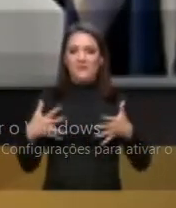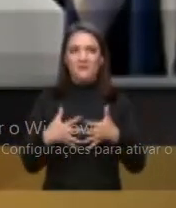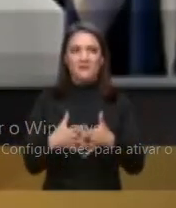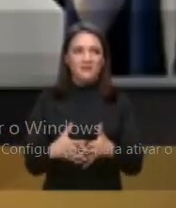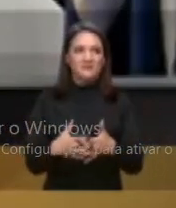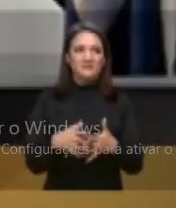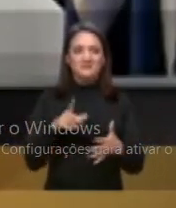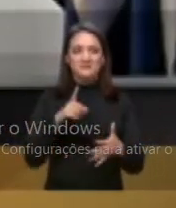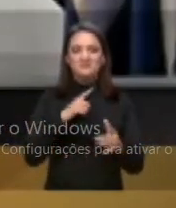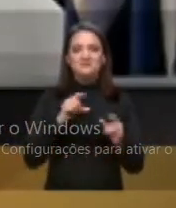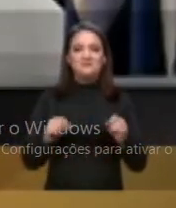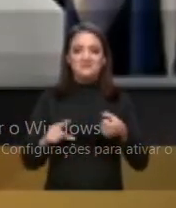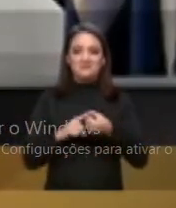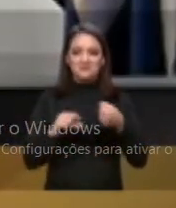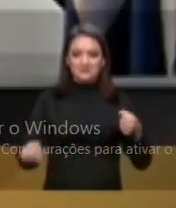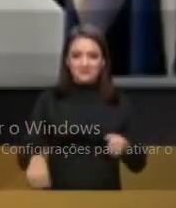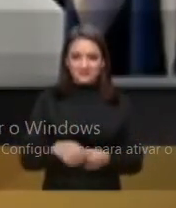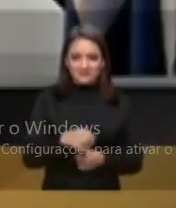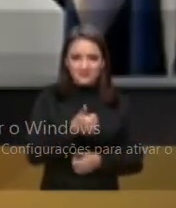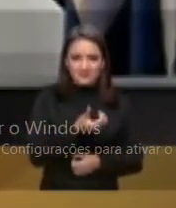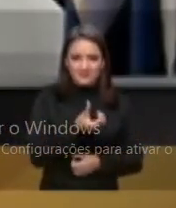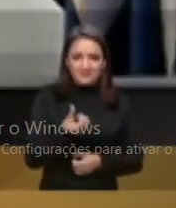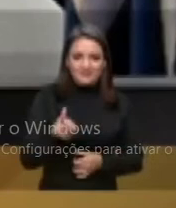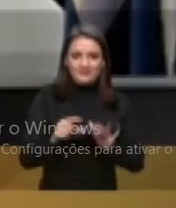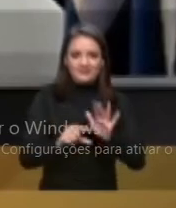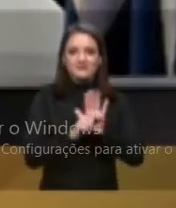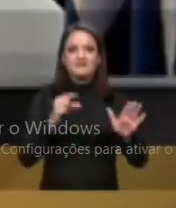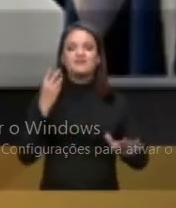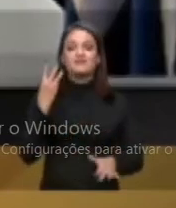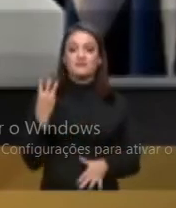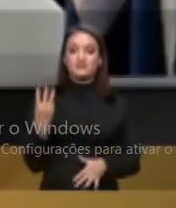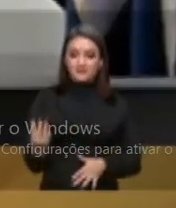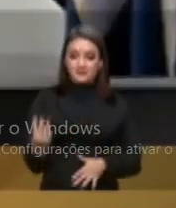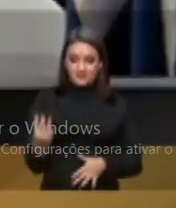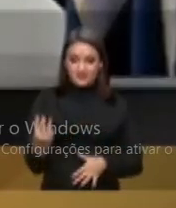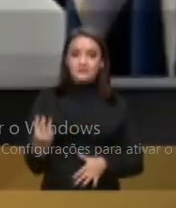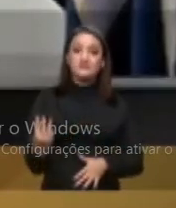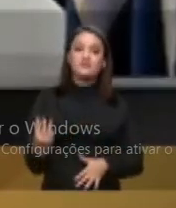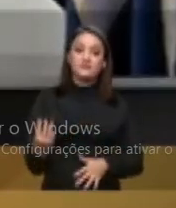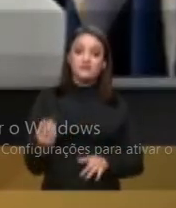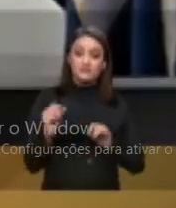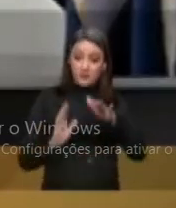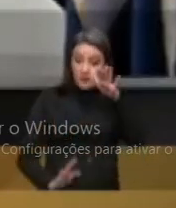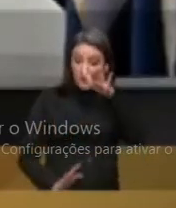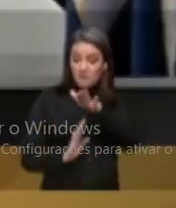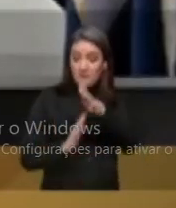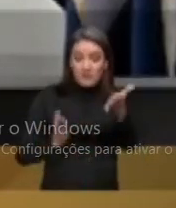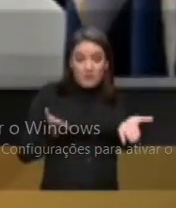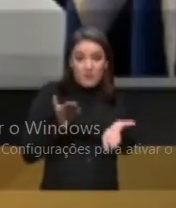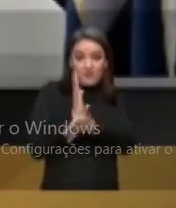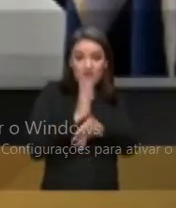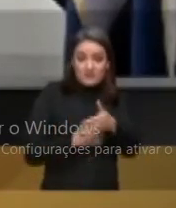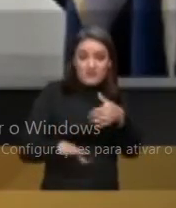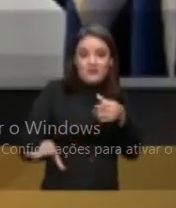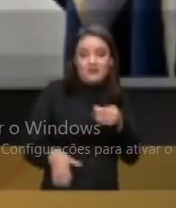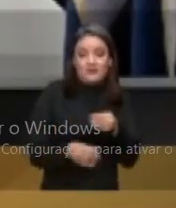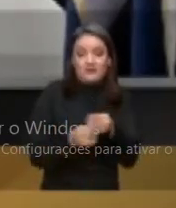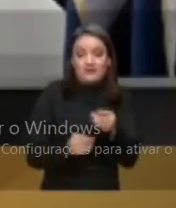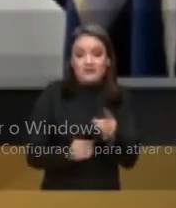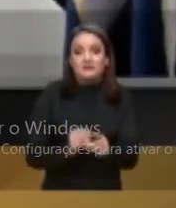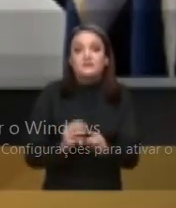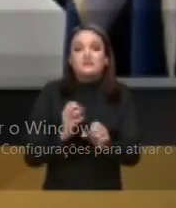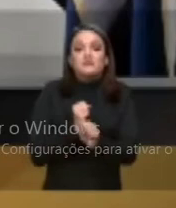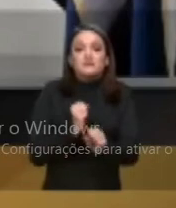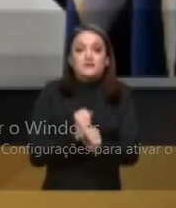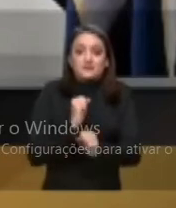se confunde. Textualmente, o preceito do artigo 166, parágrafo 3º, limita a aprovação de emendas ao